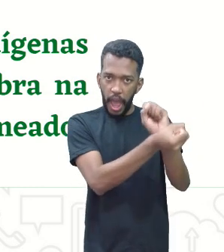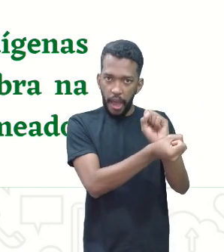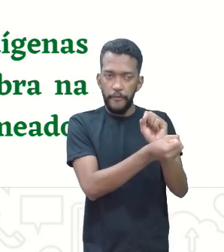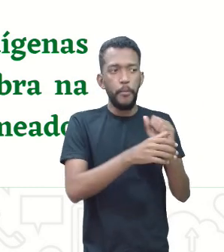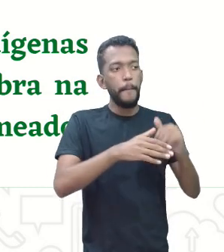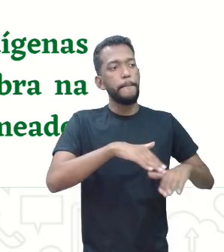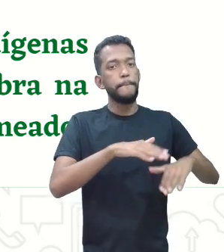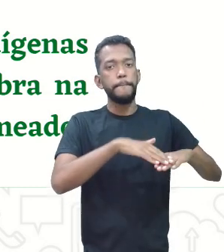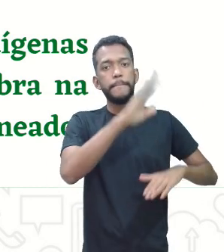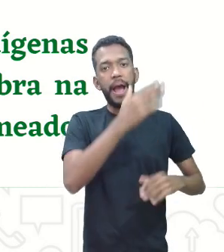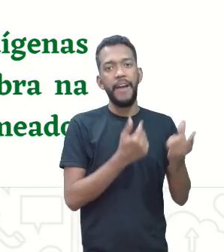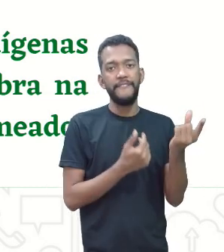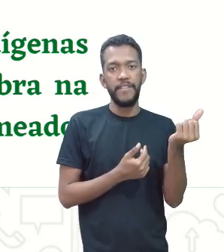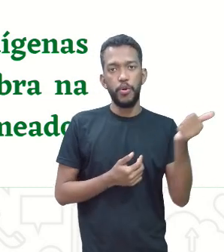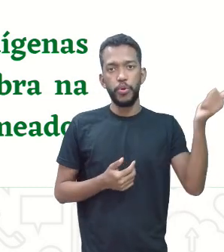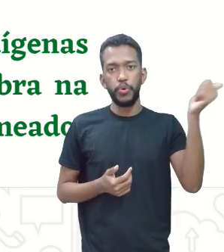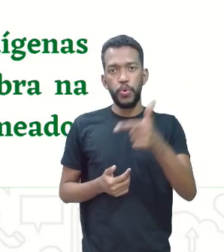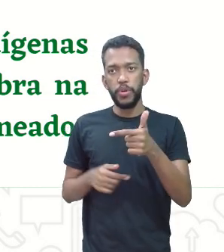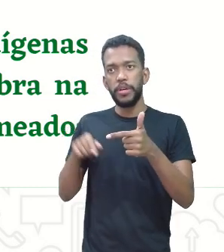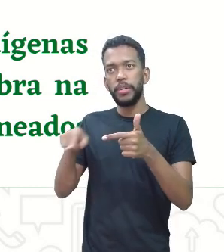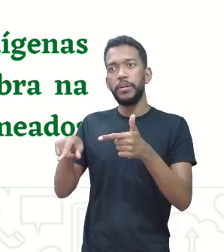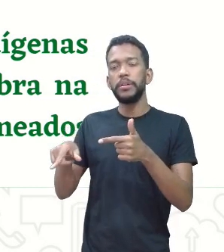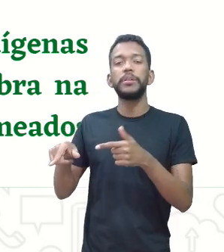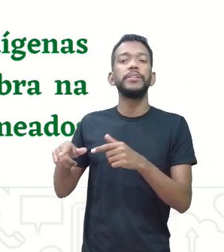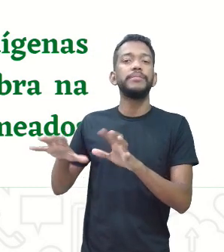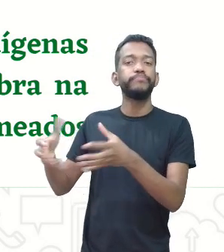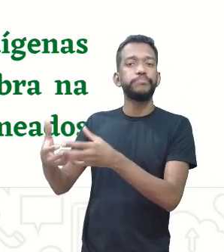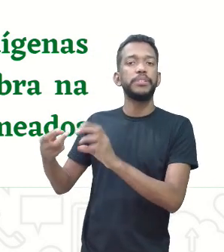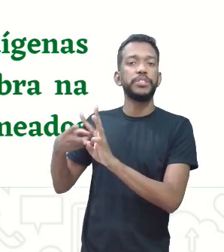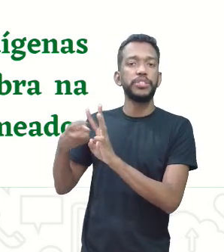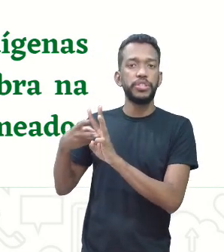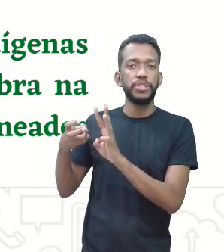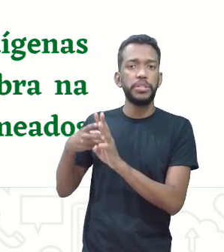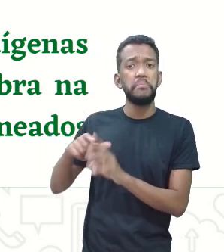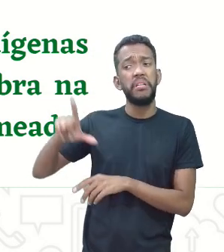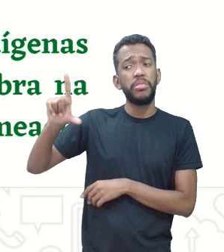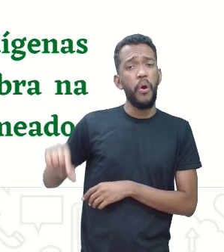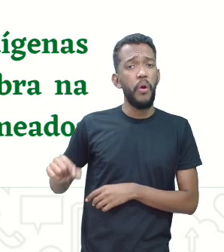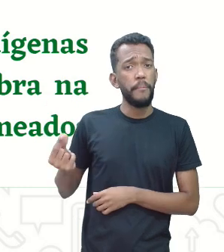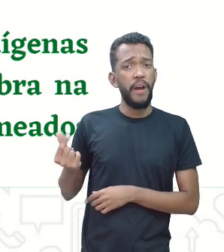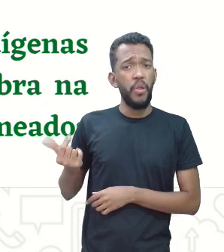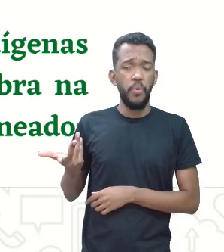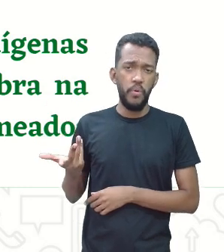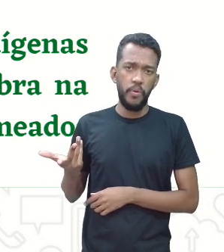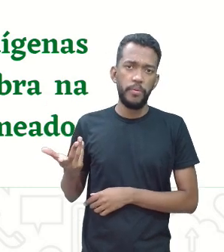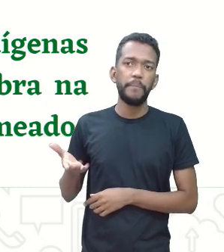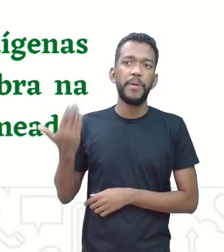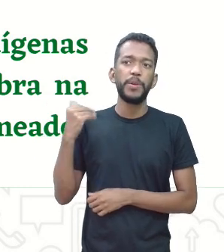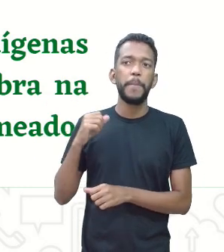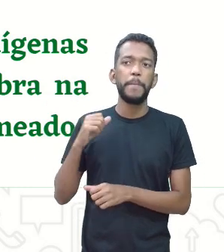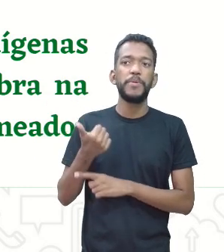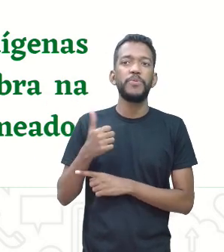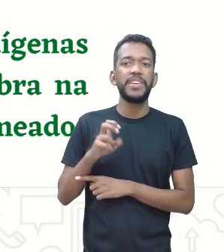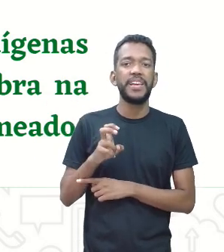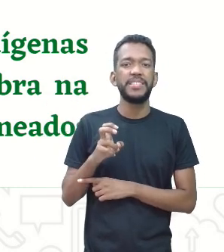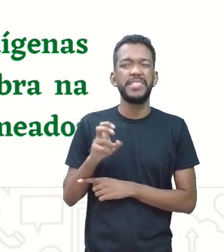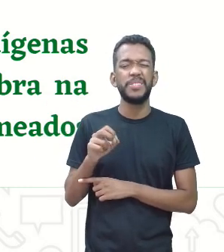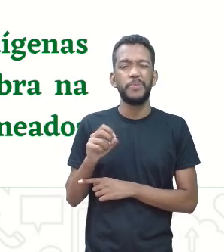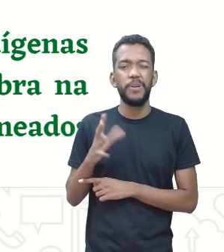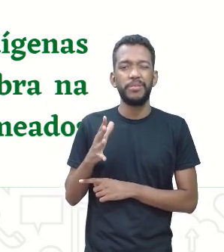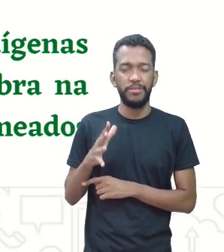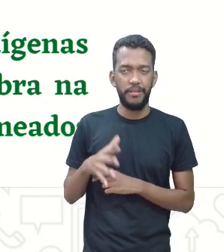em relação ao africano era, em média, 3 vezes menor. E por volta da década de 1550, né,